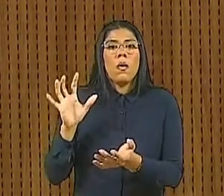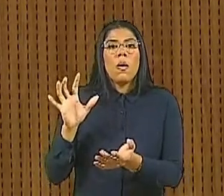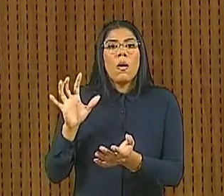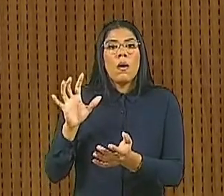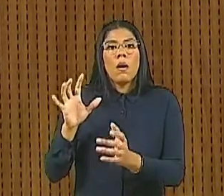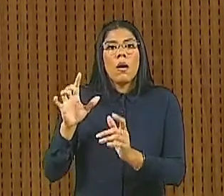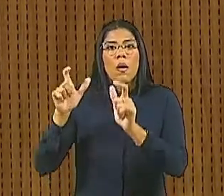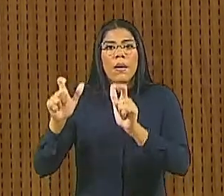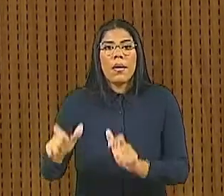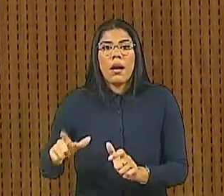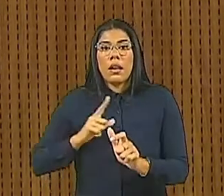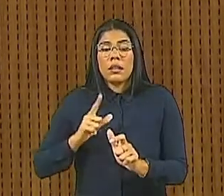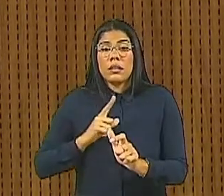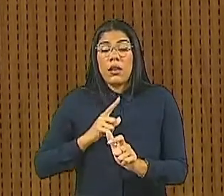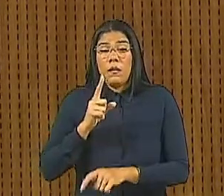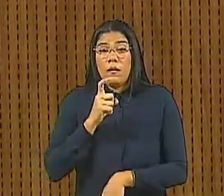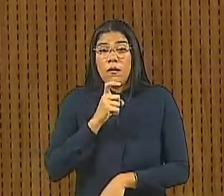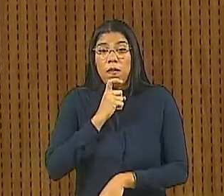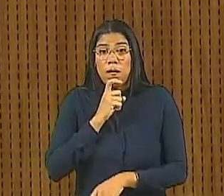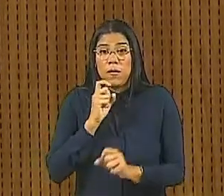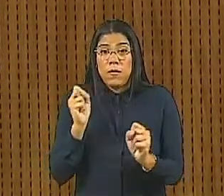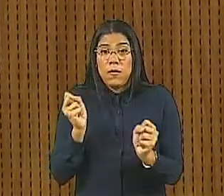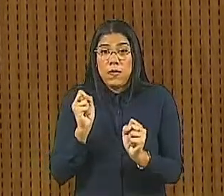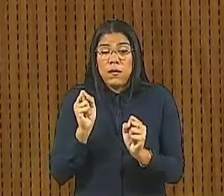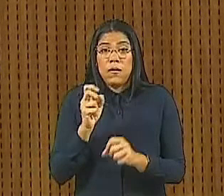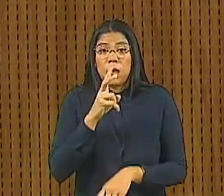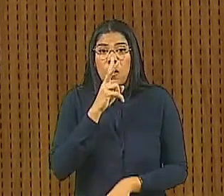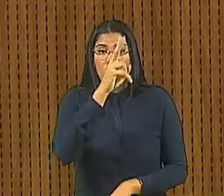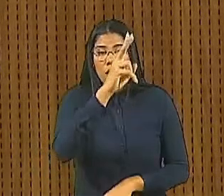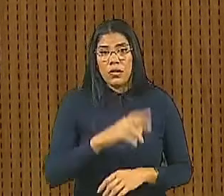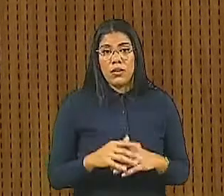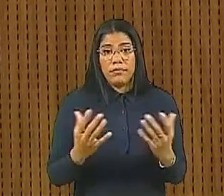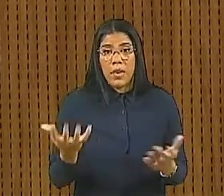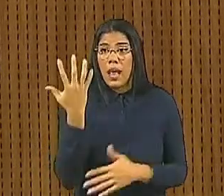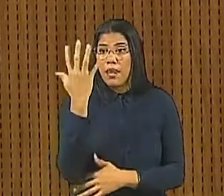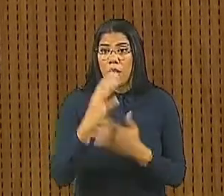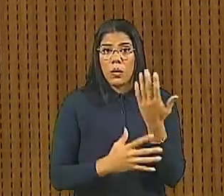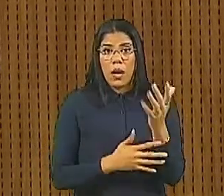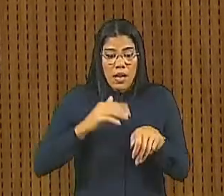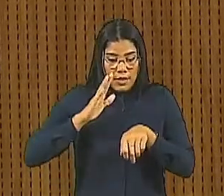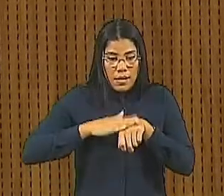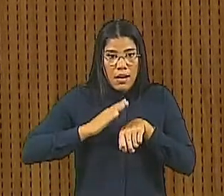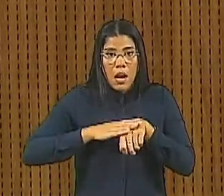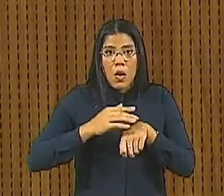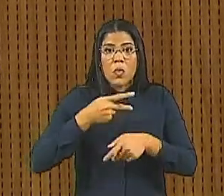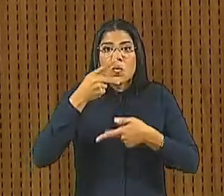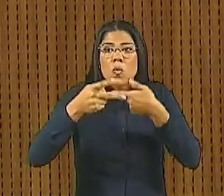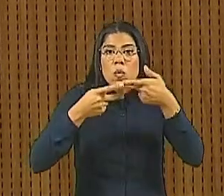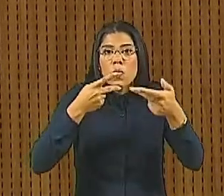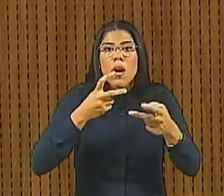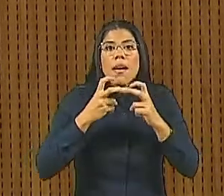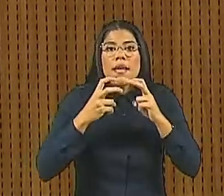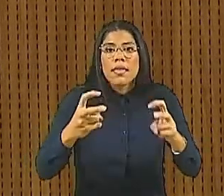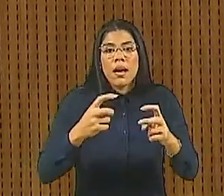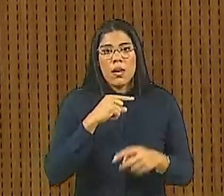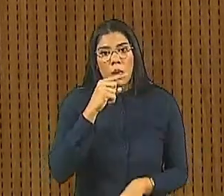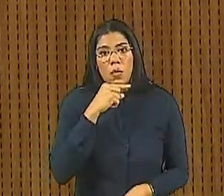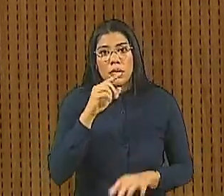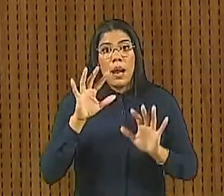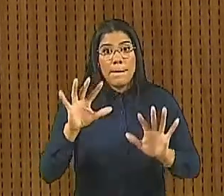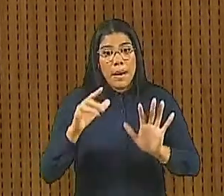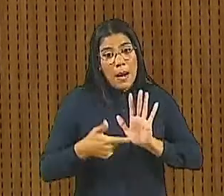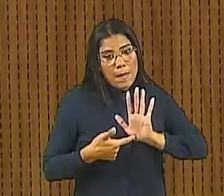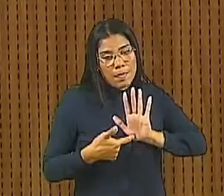graus. A natureza não tem voz. Ela não tem condição de se defender por si própria, mas ela